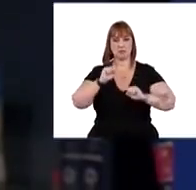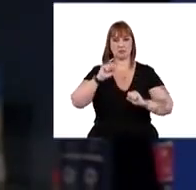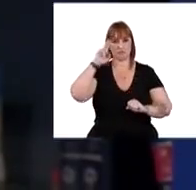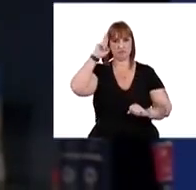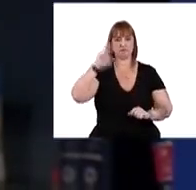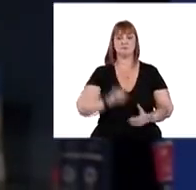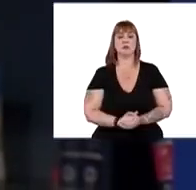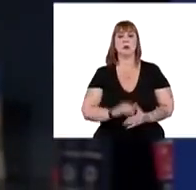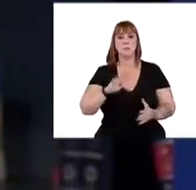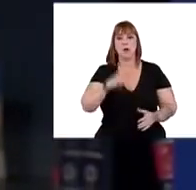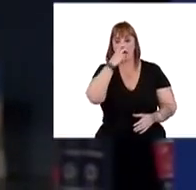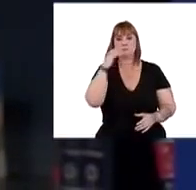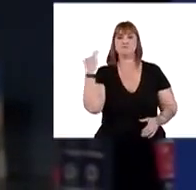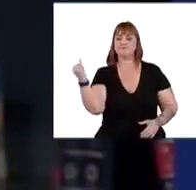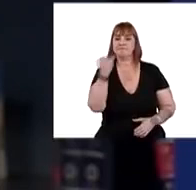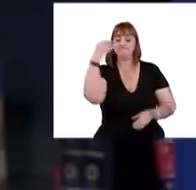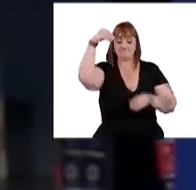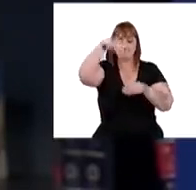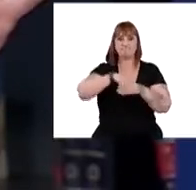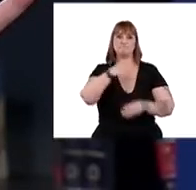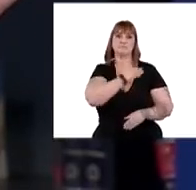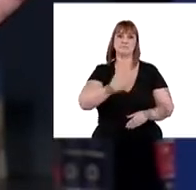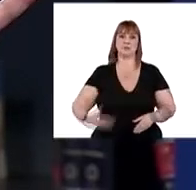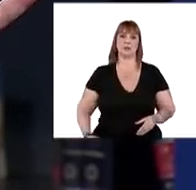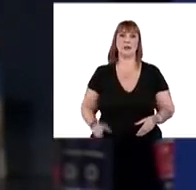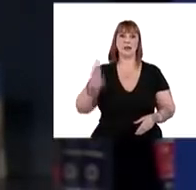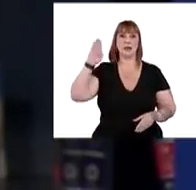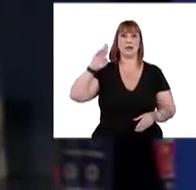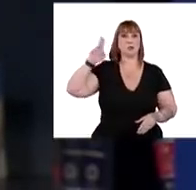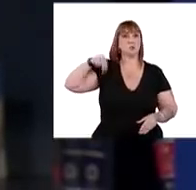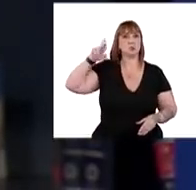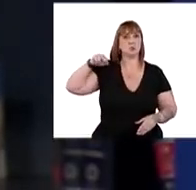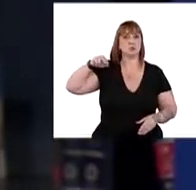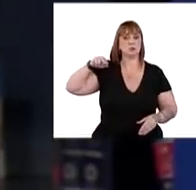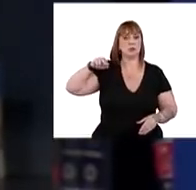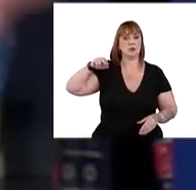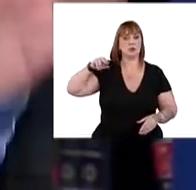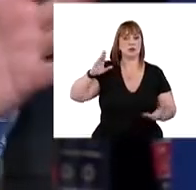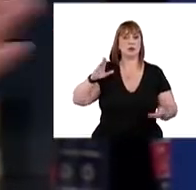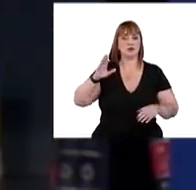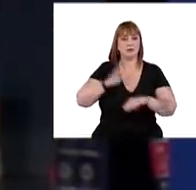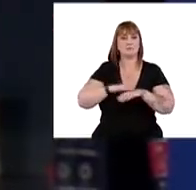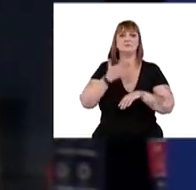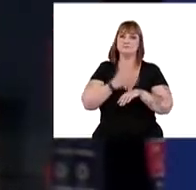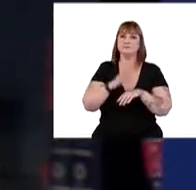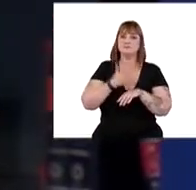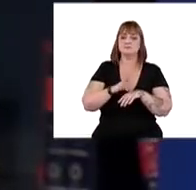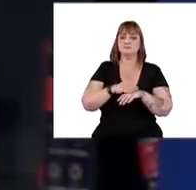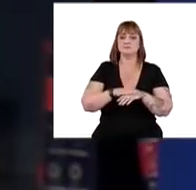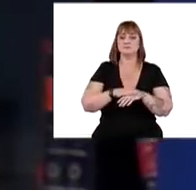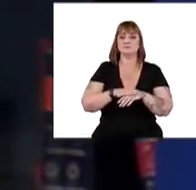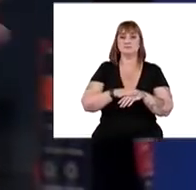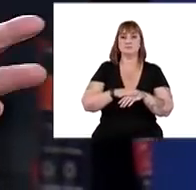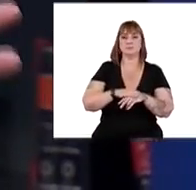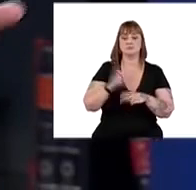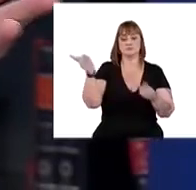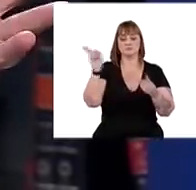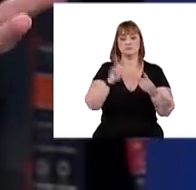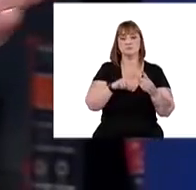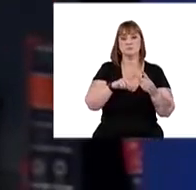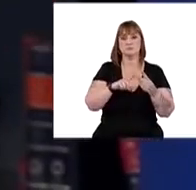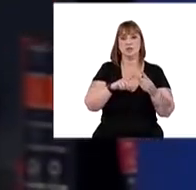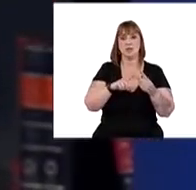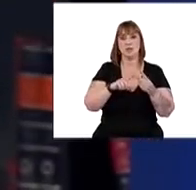achei essencial estar no governo. Então, o candidato que nunca foi para o governo está ali fazendo um exercício. Número 2, candidato que já